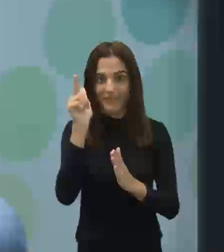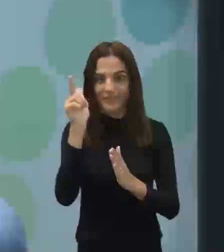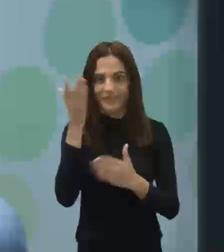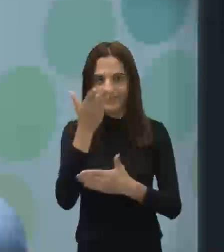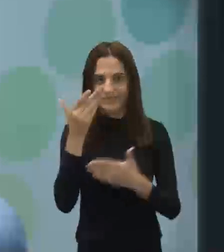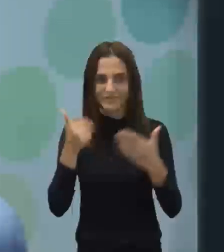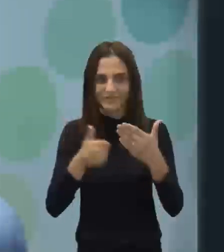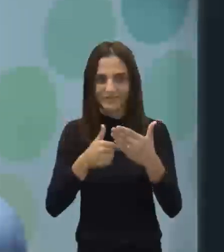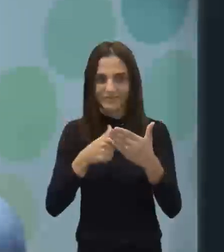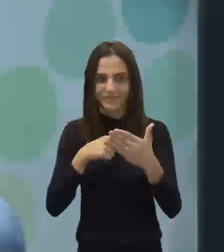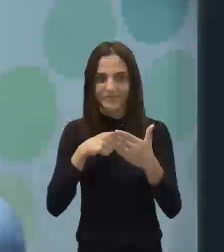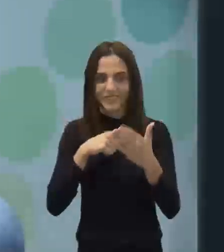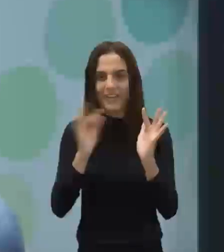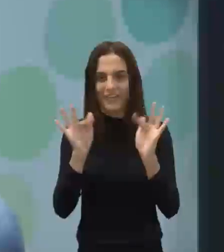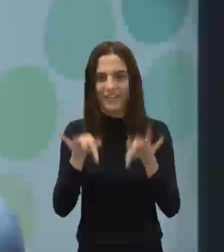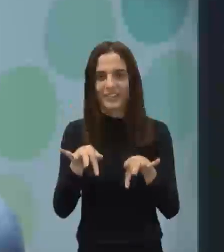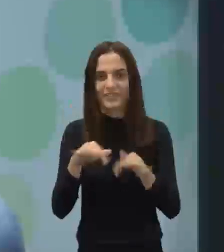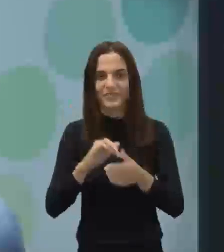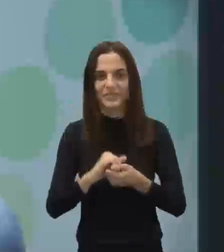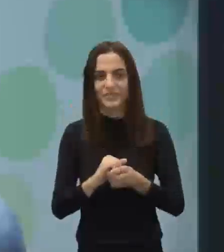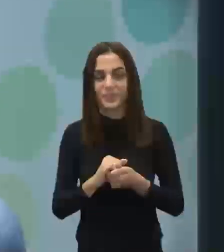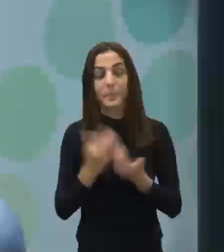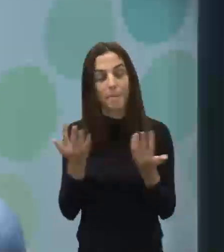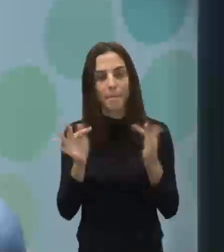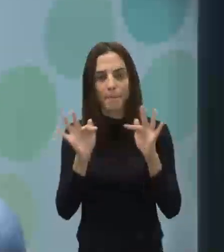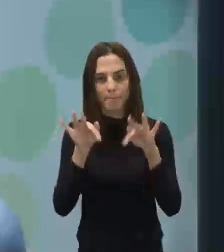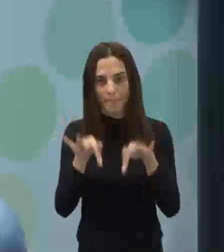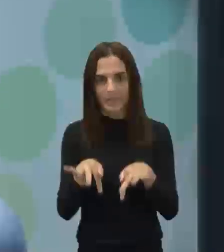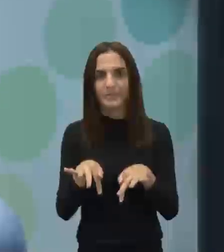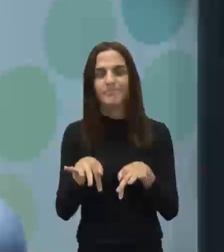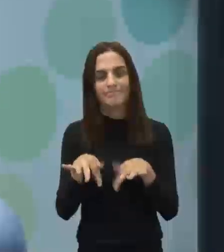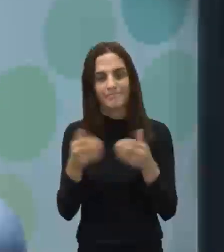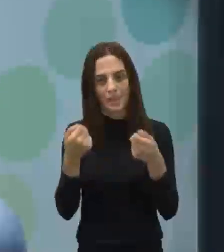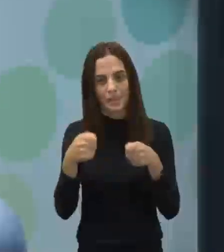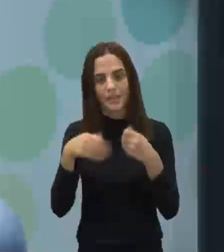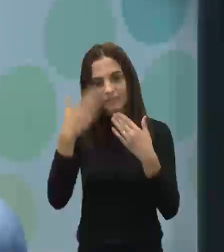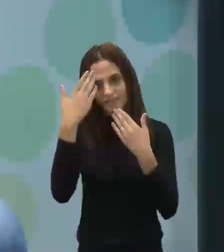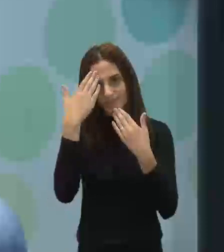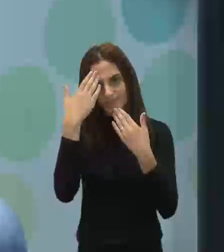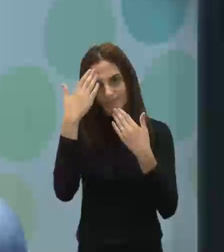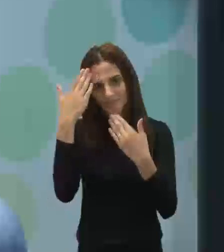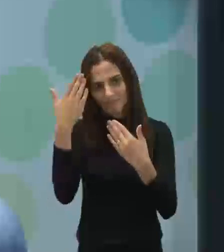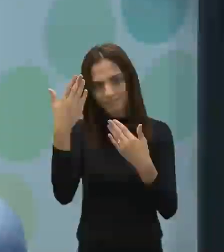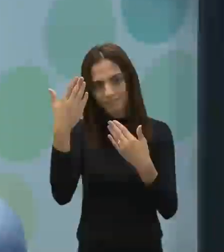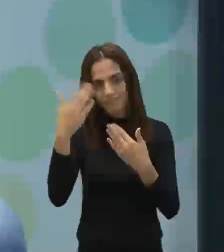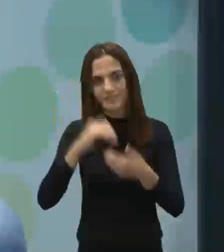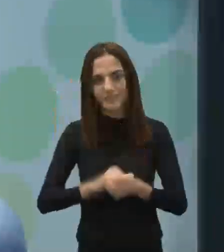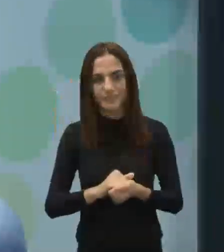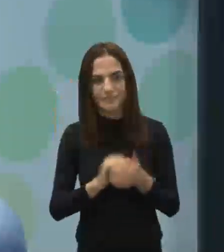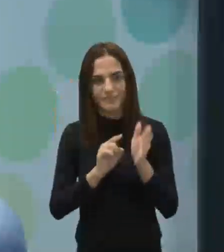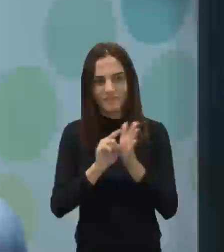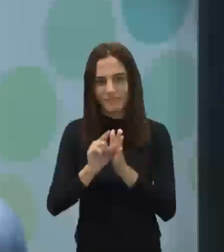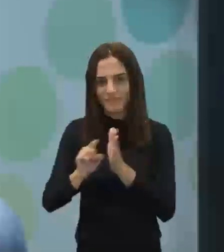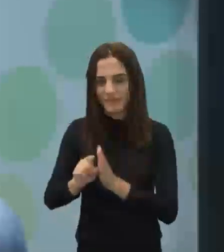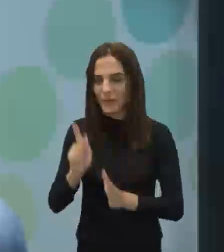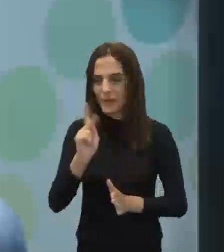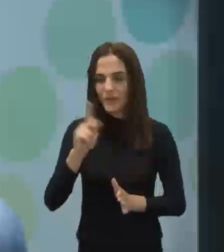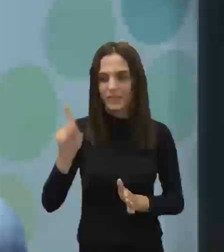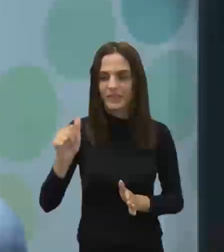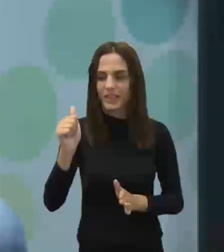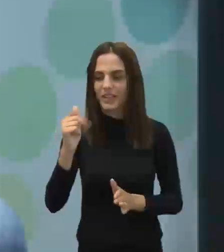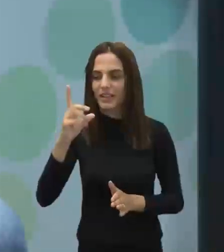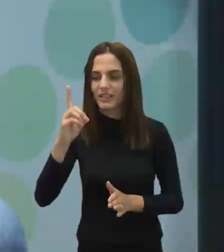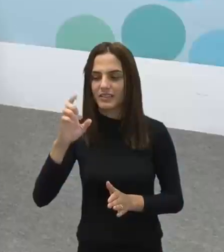tem mais... Ah, já é a finalização. Para finalizar, preciso agradecer aqui. Eu cacei o professor Ademir nas